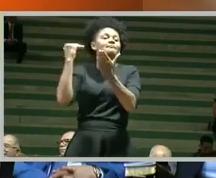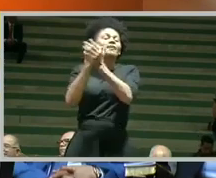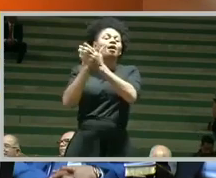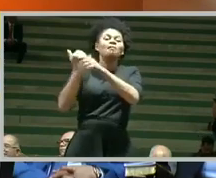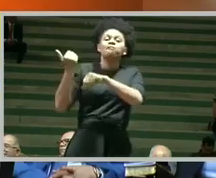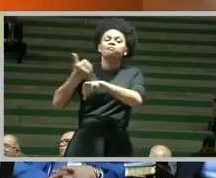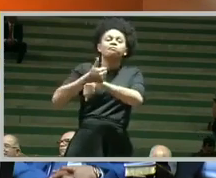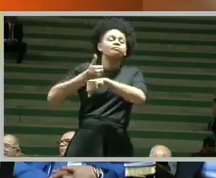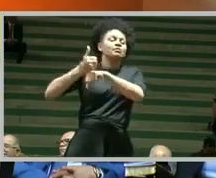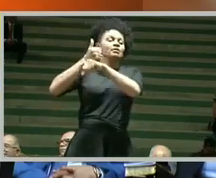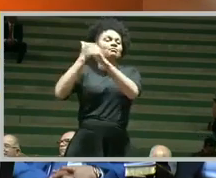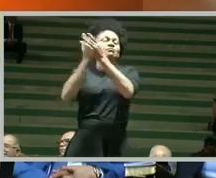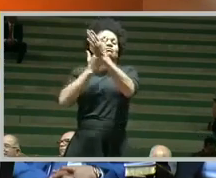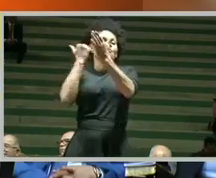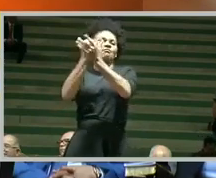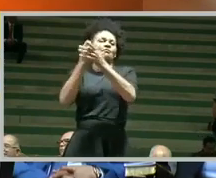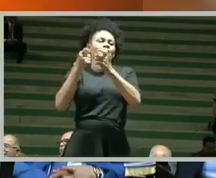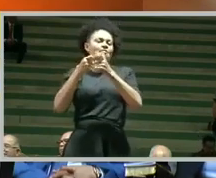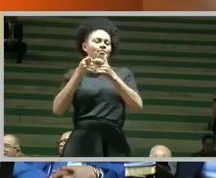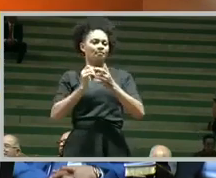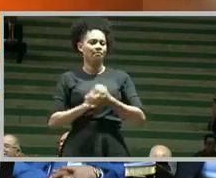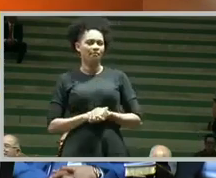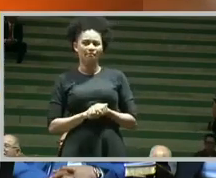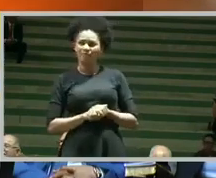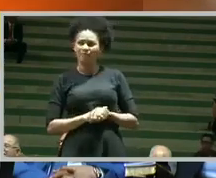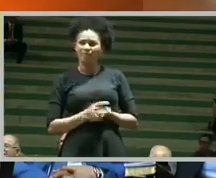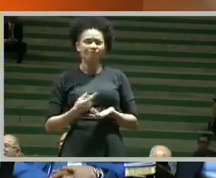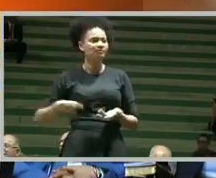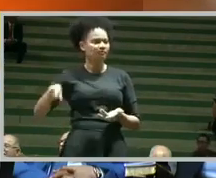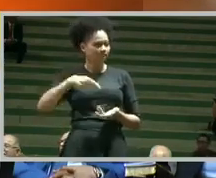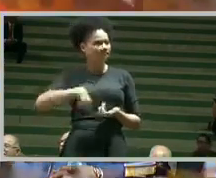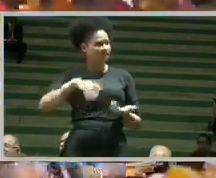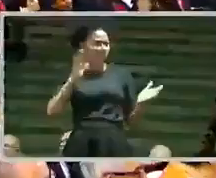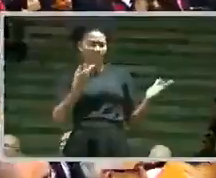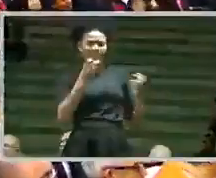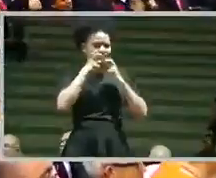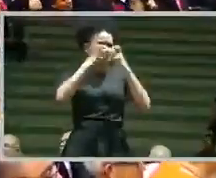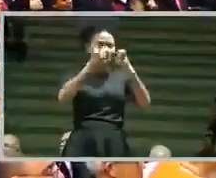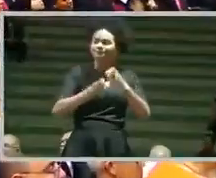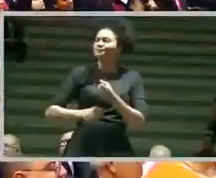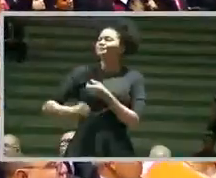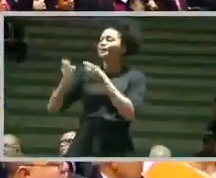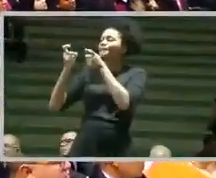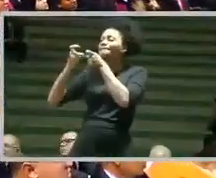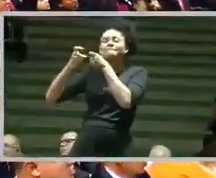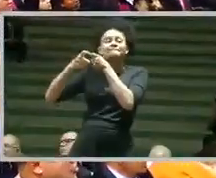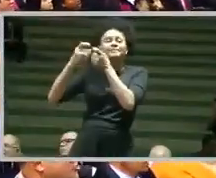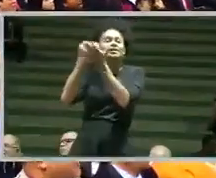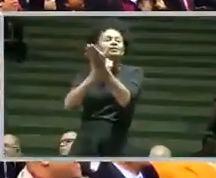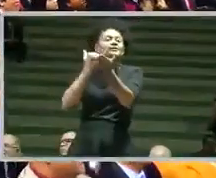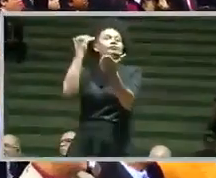Médico? Vai para Maceió saber que está tendo a festa aqui, vai lá. Médico do quê?